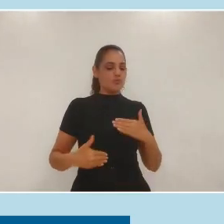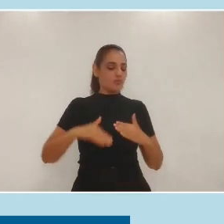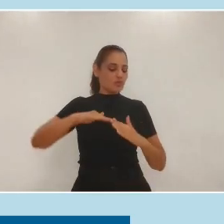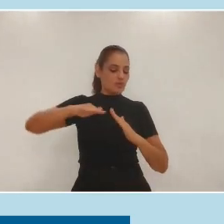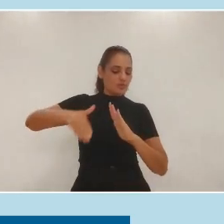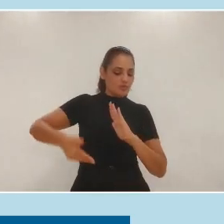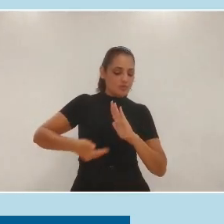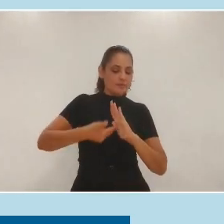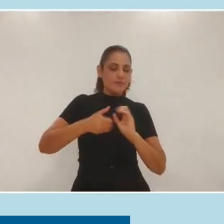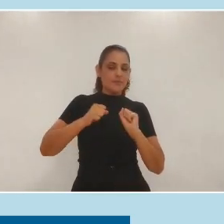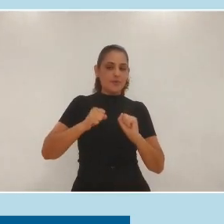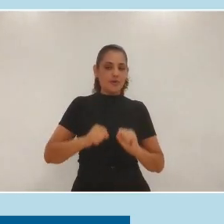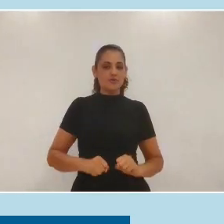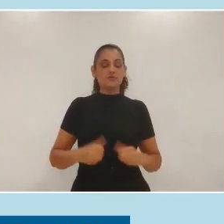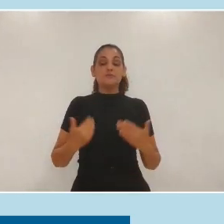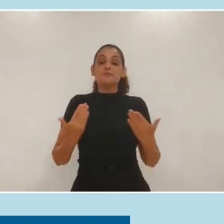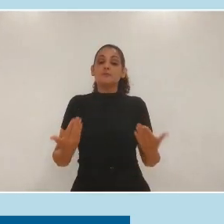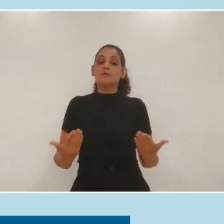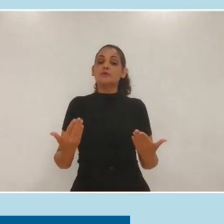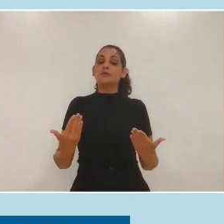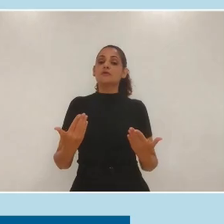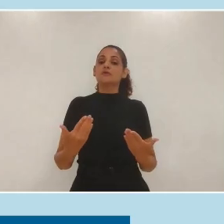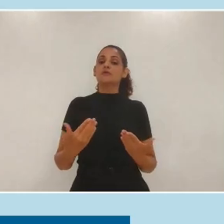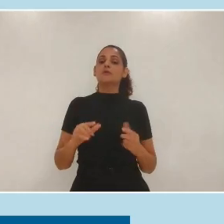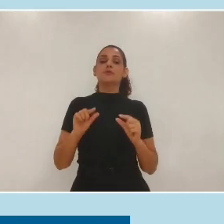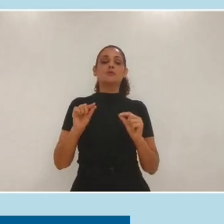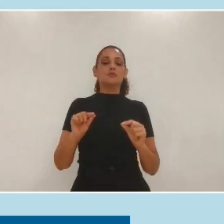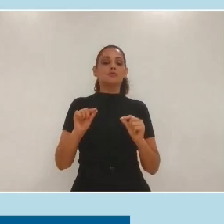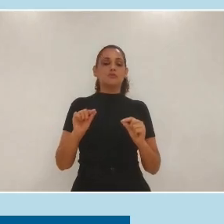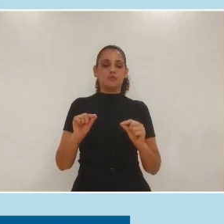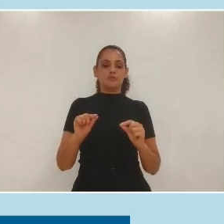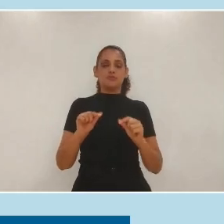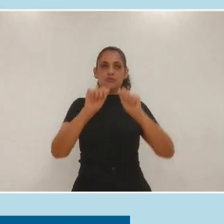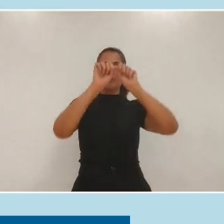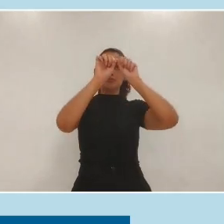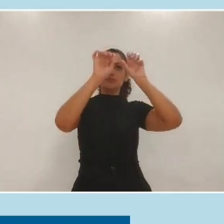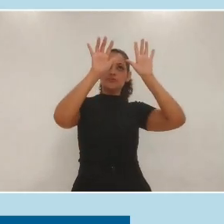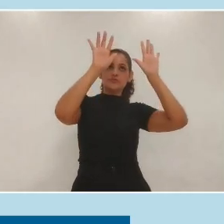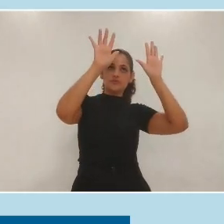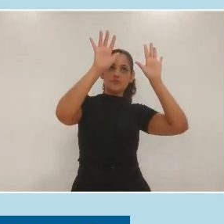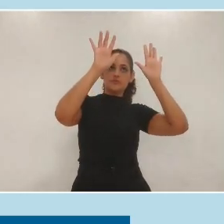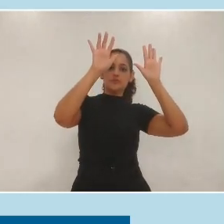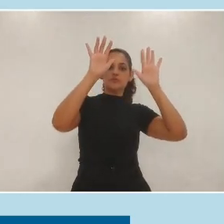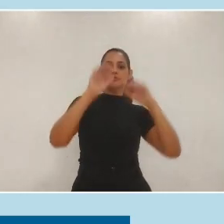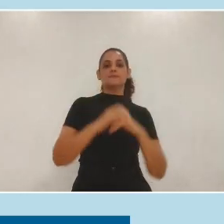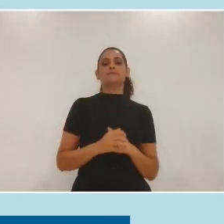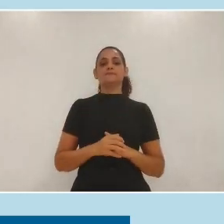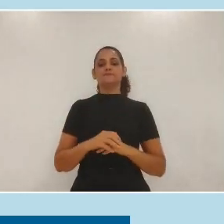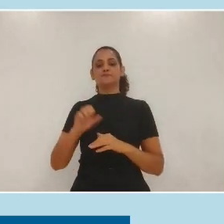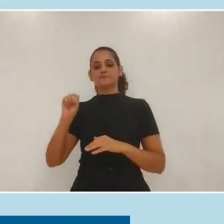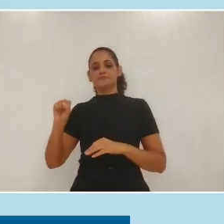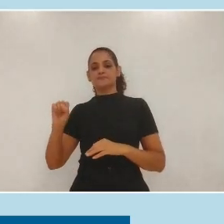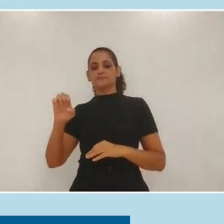Mas qual seria o elo intrínseco entre o autismo e a síndrome de Ehlers-Danlos?